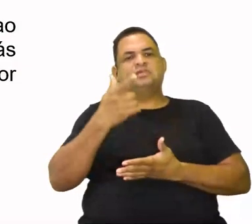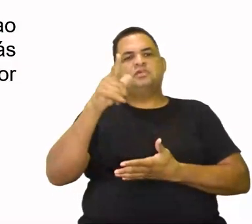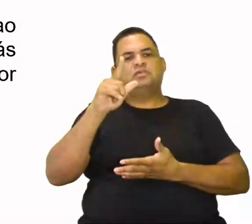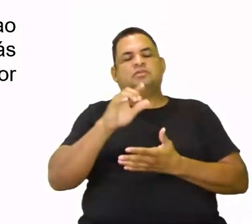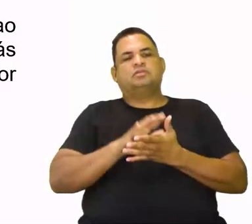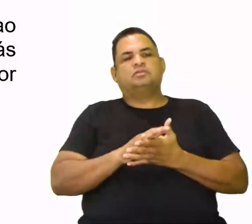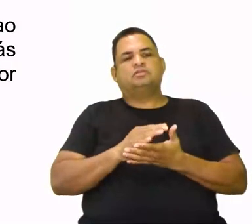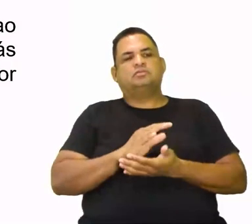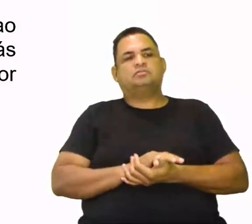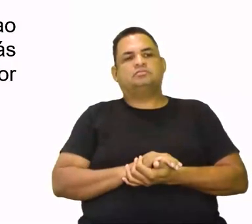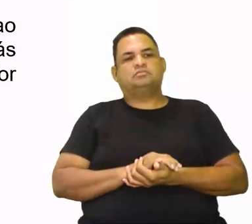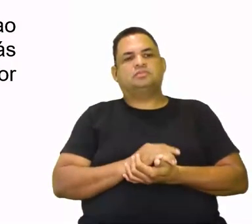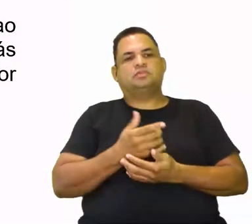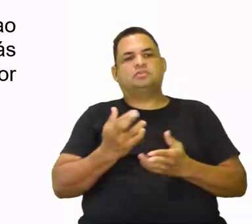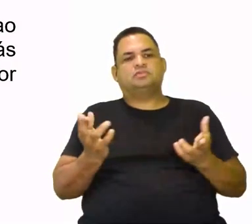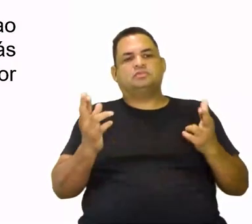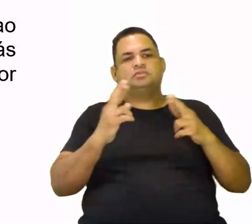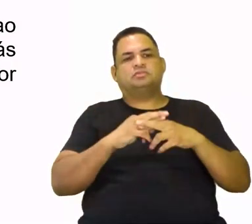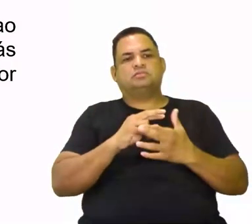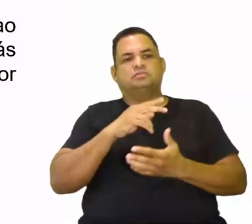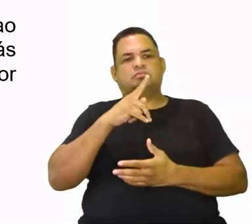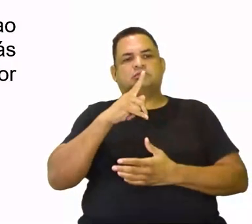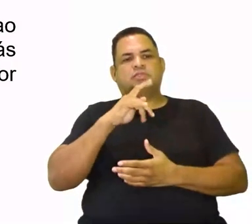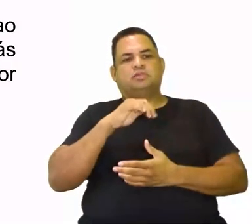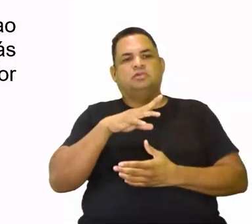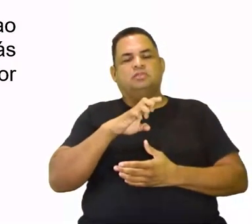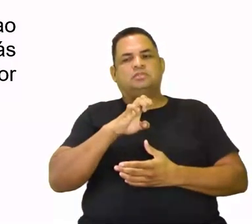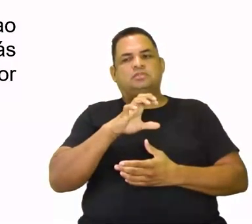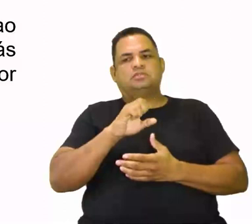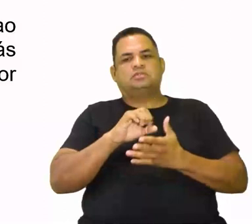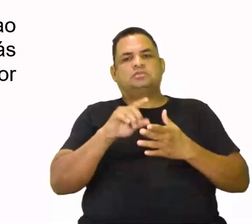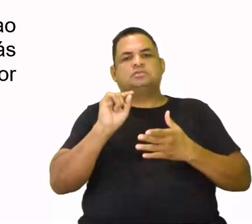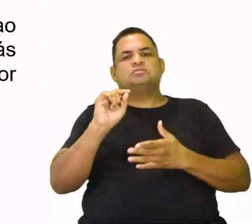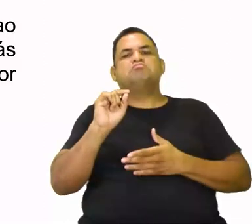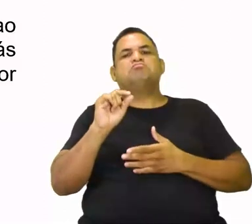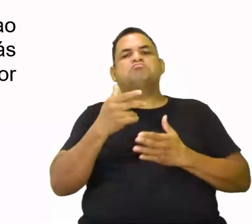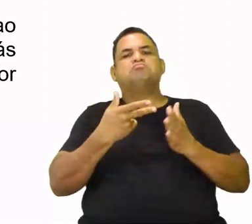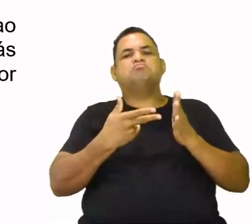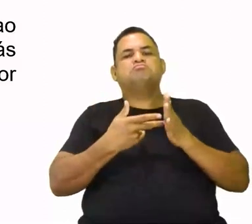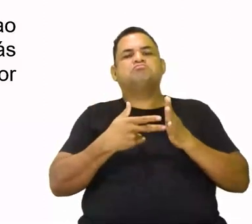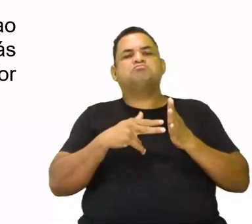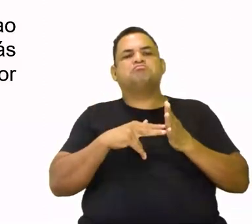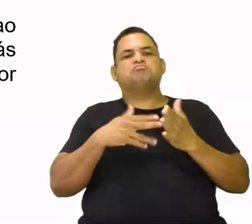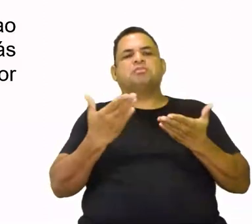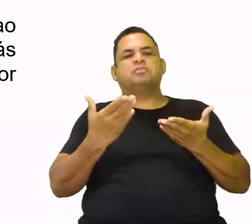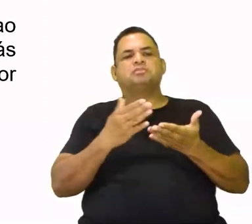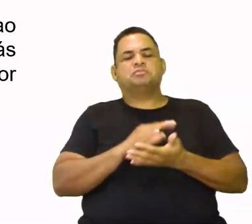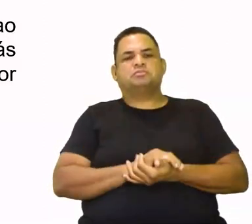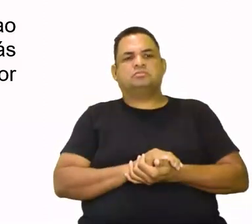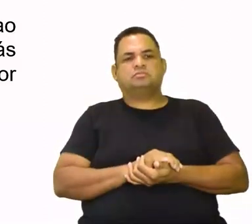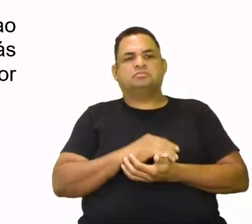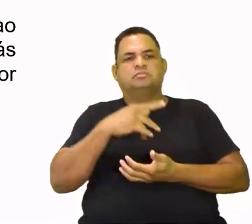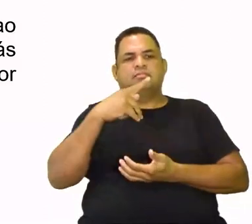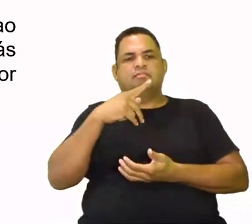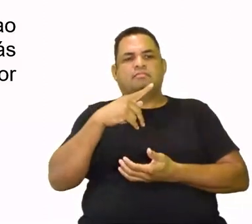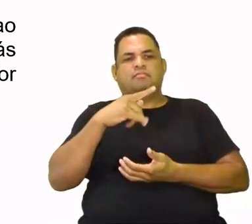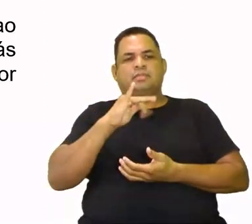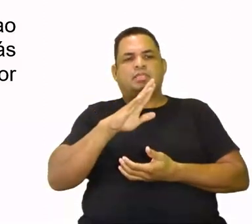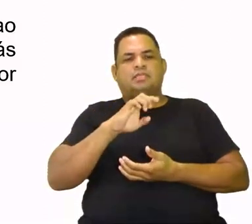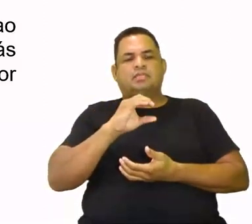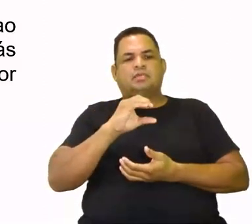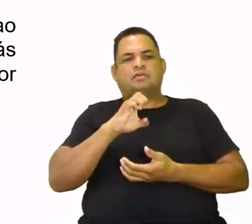Tem. Tem a pirólise. E esse nome pirólise aqui para vocês é familiar? Olha, piro